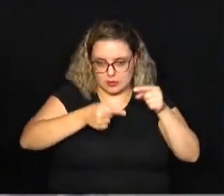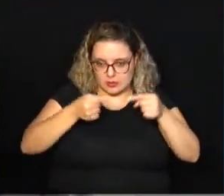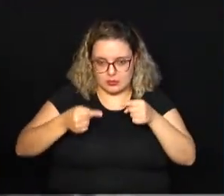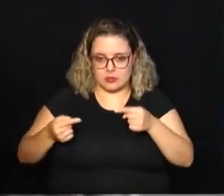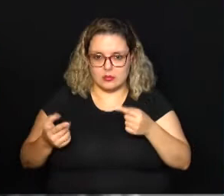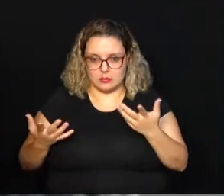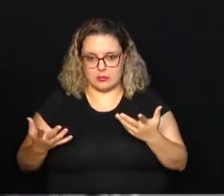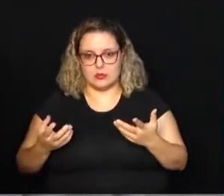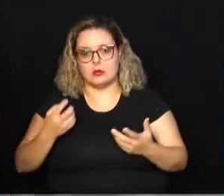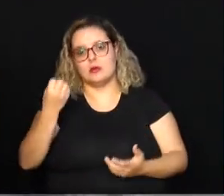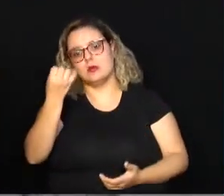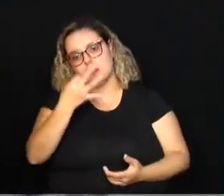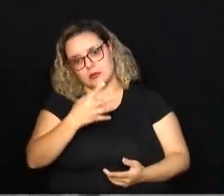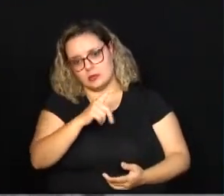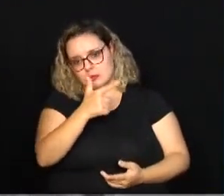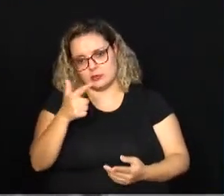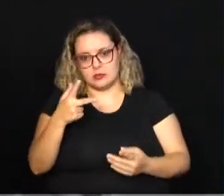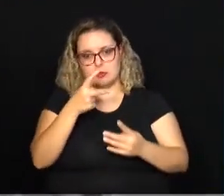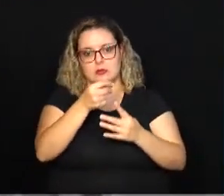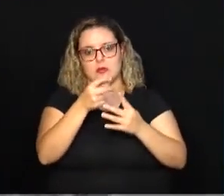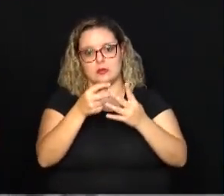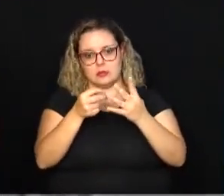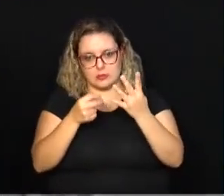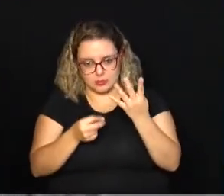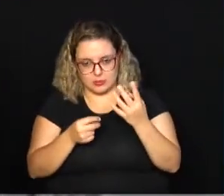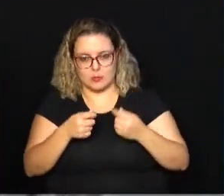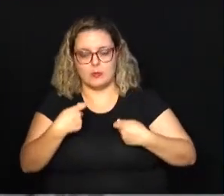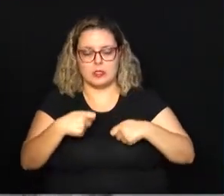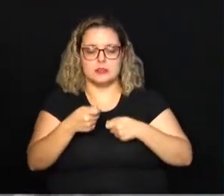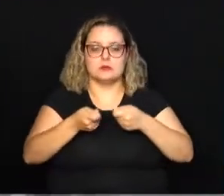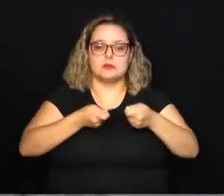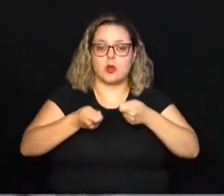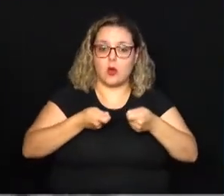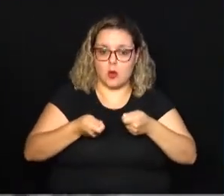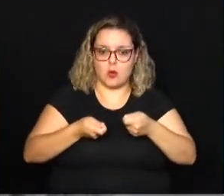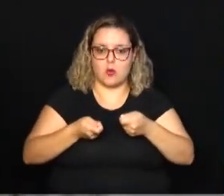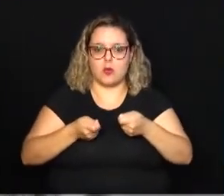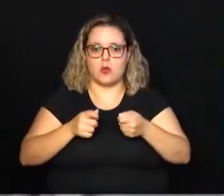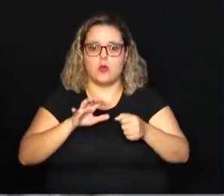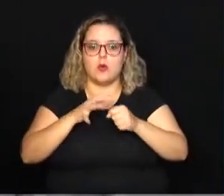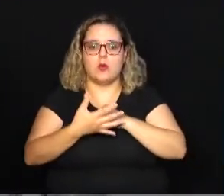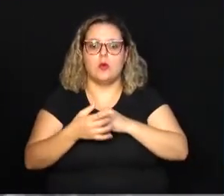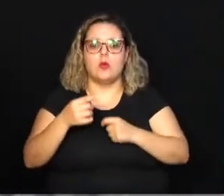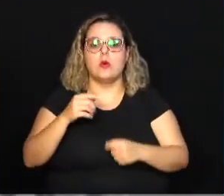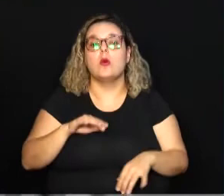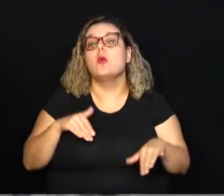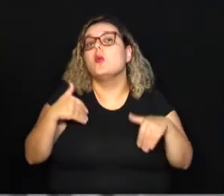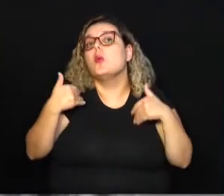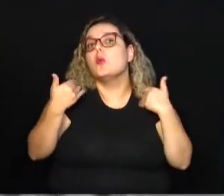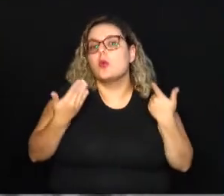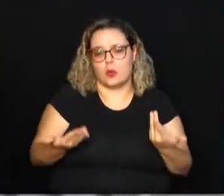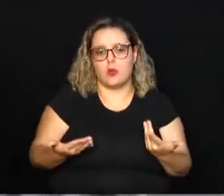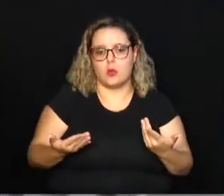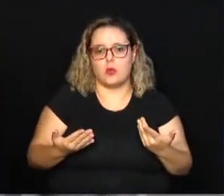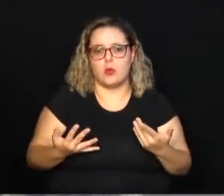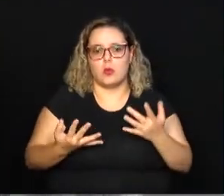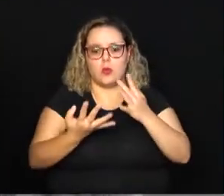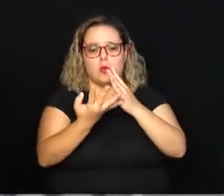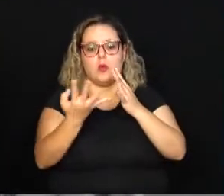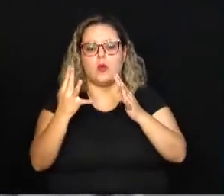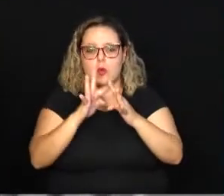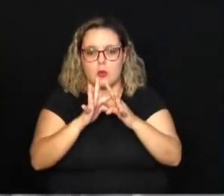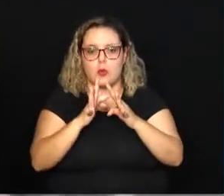Enquanto não tem a vacina, nós precisamos controlar a situação. Então, a minha pergunta é muito objetiva. Qual a taxa de isolamento dentro